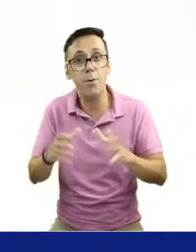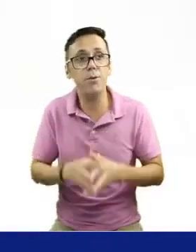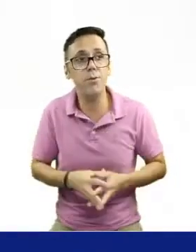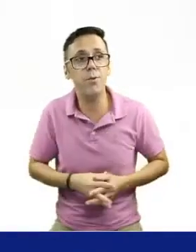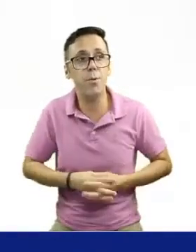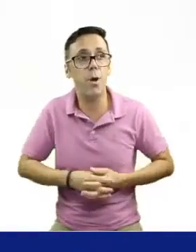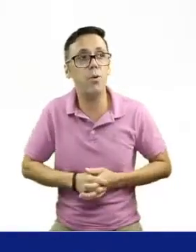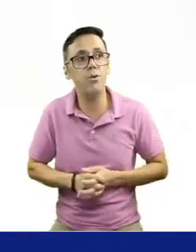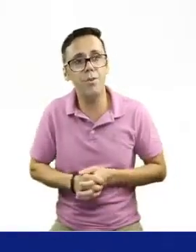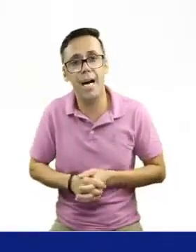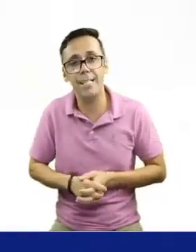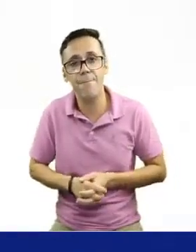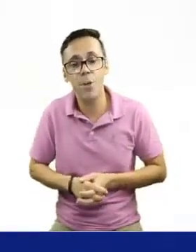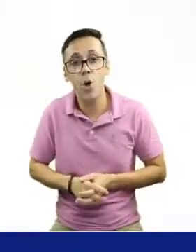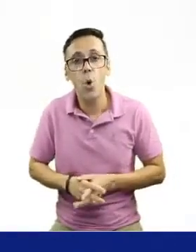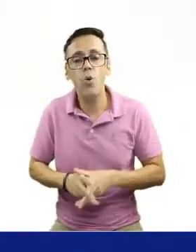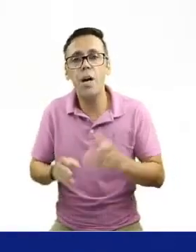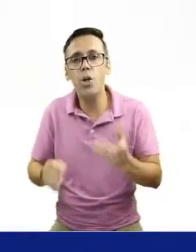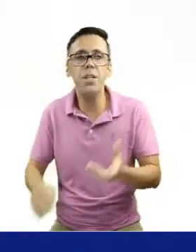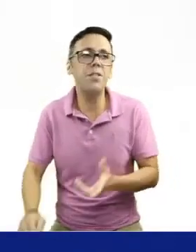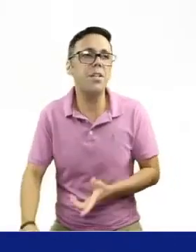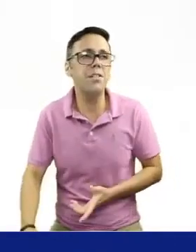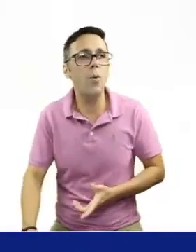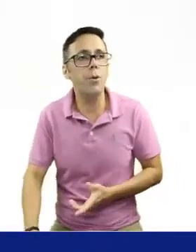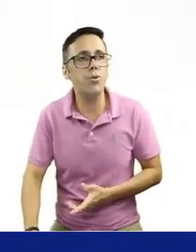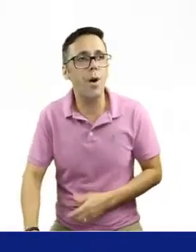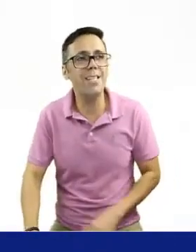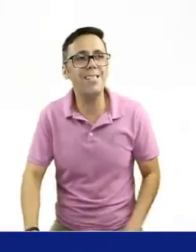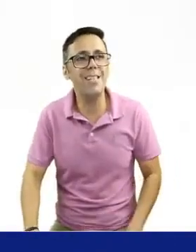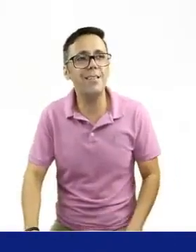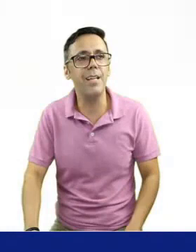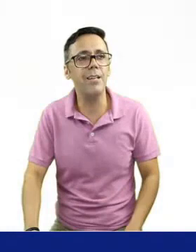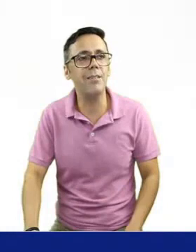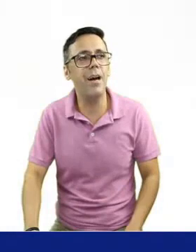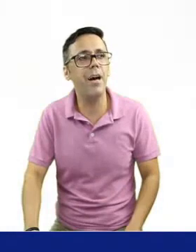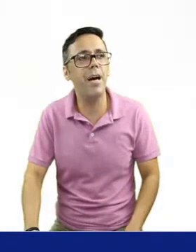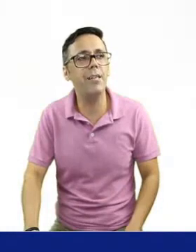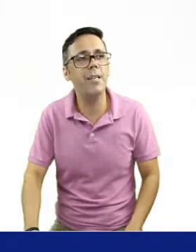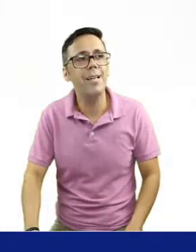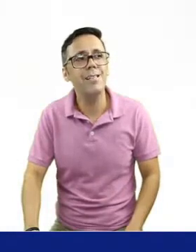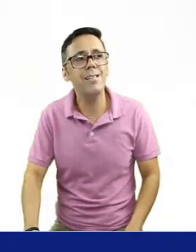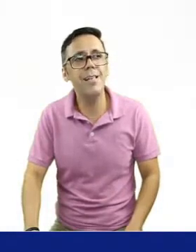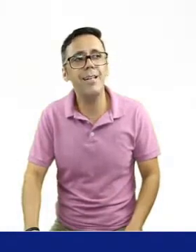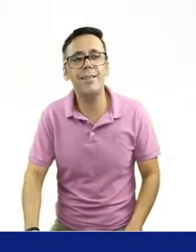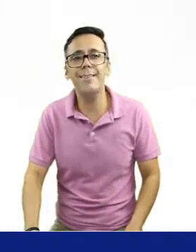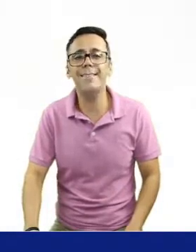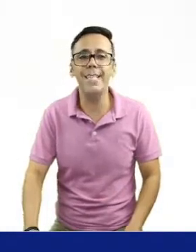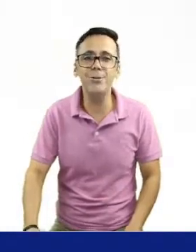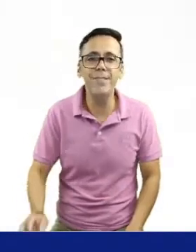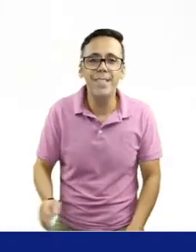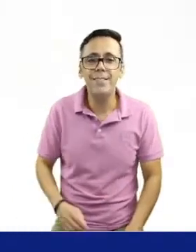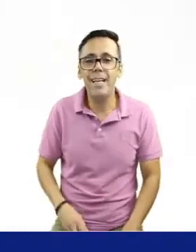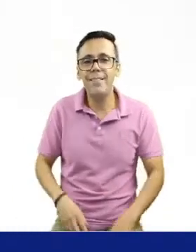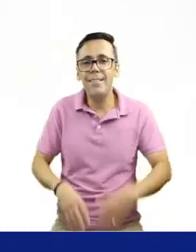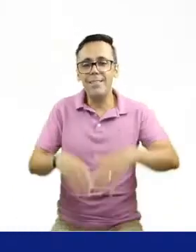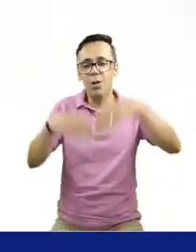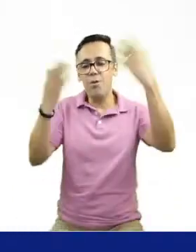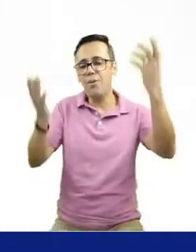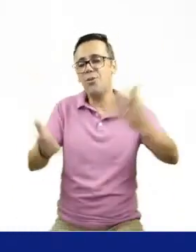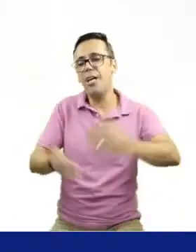né só que daqui a pouco nós vamos ver algumas novidades o valor da inscrição pessoal de setenta reais setentão